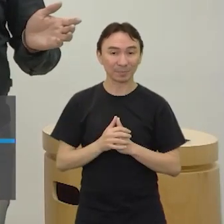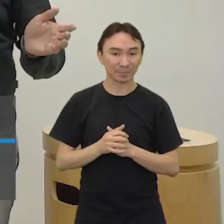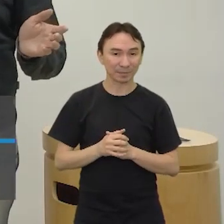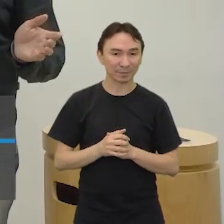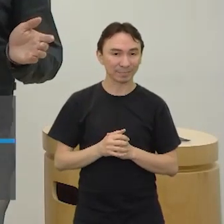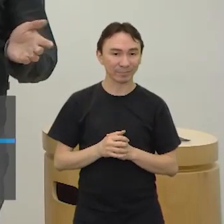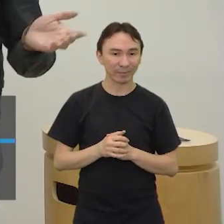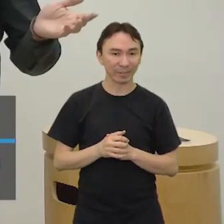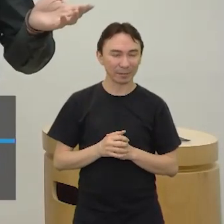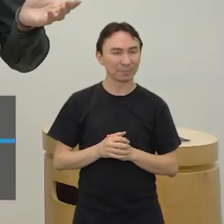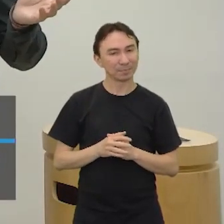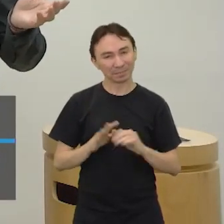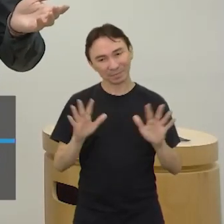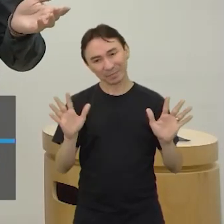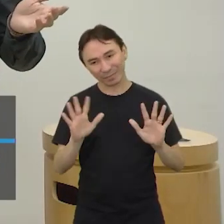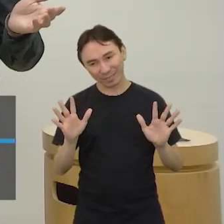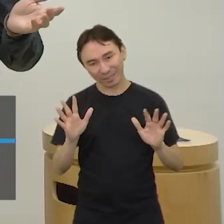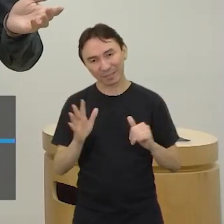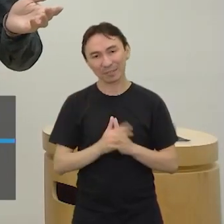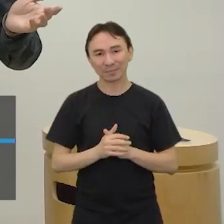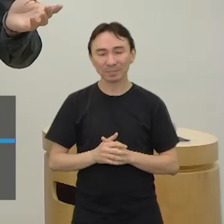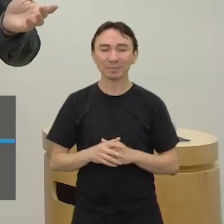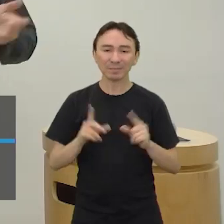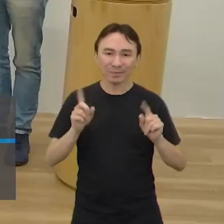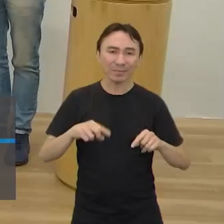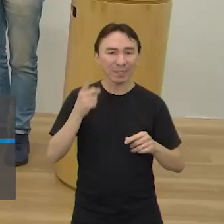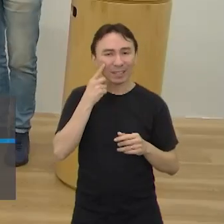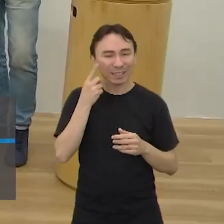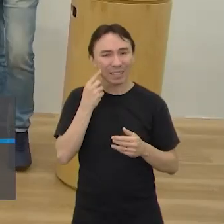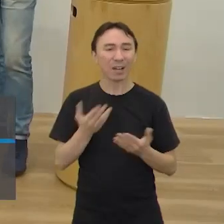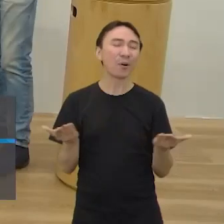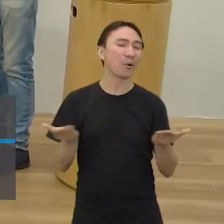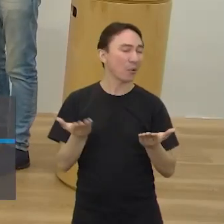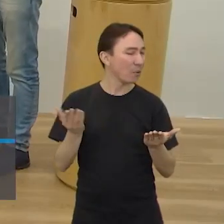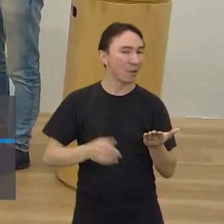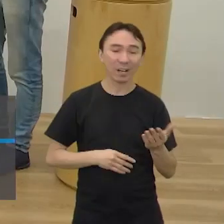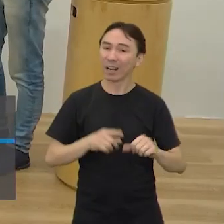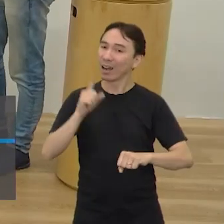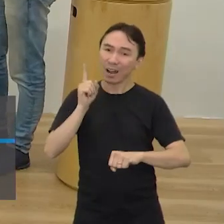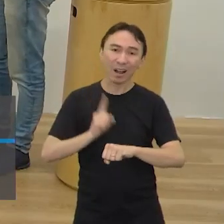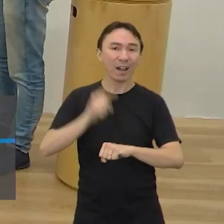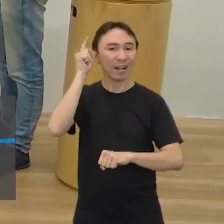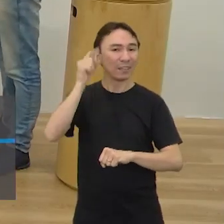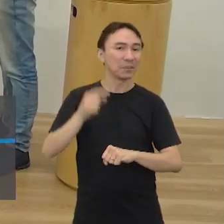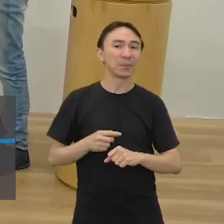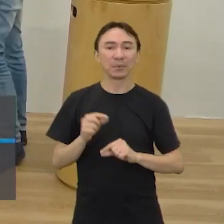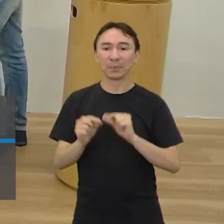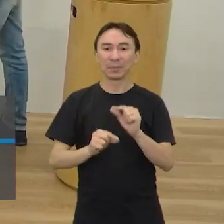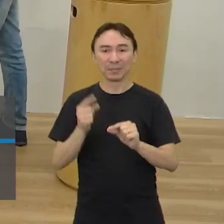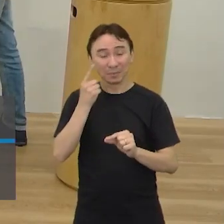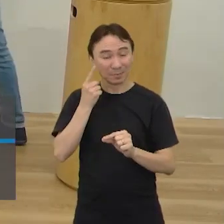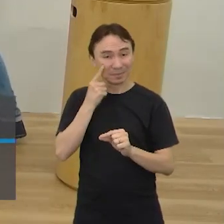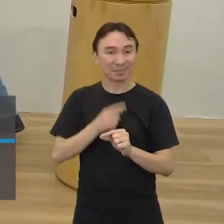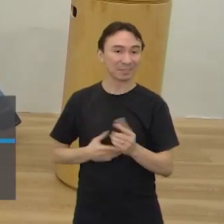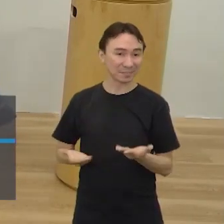Mafezinha, eu vou ter que chamar o Momento Cabeção. Mas já, sim? Vamos logo de cara chamar o Momento